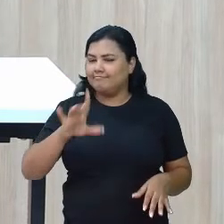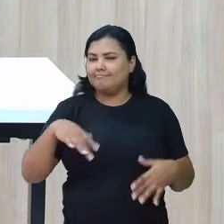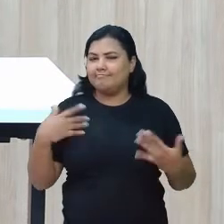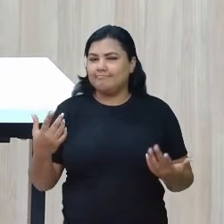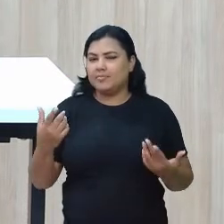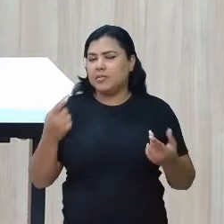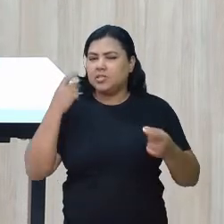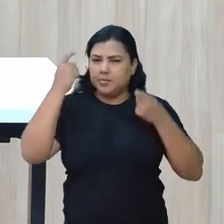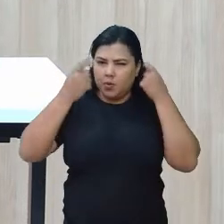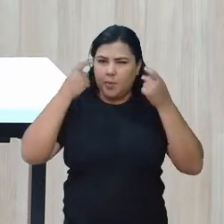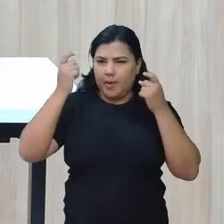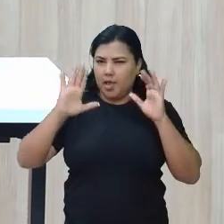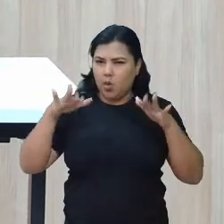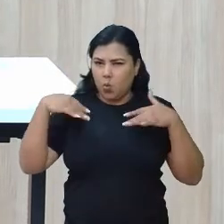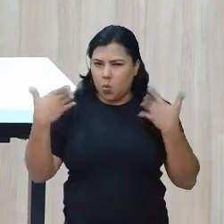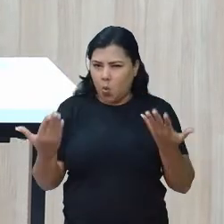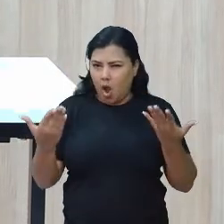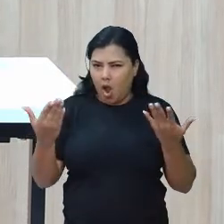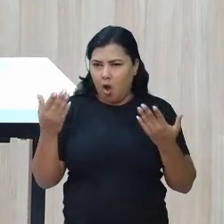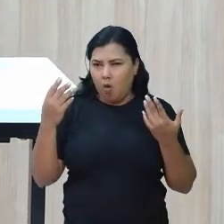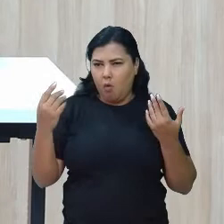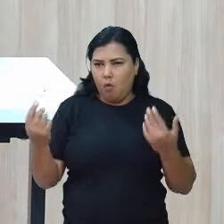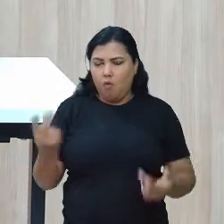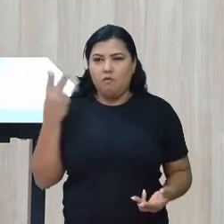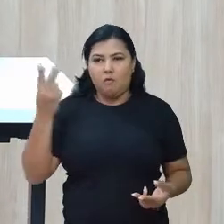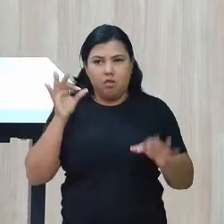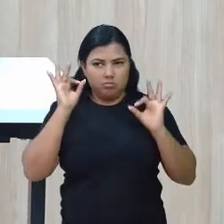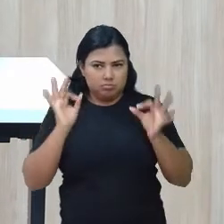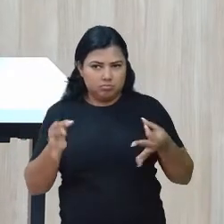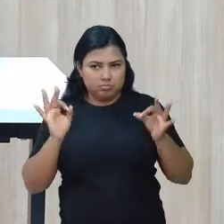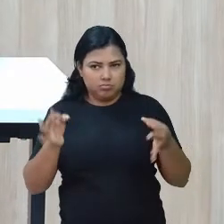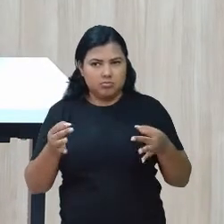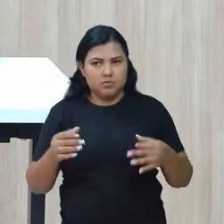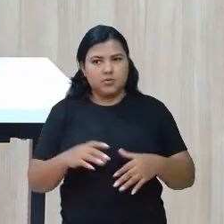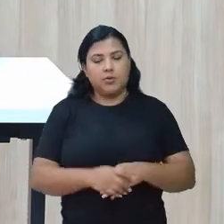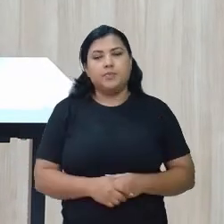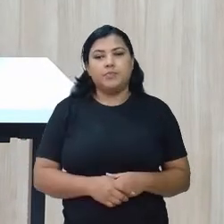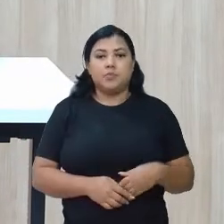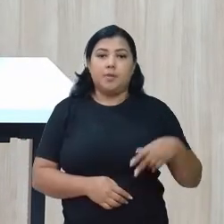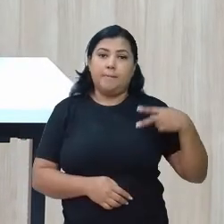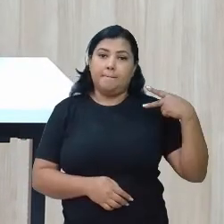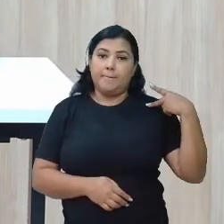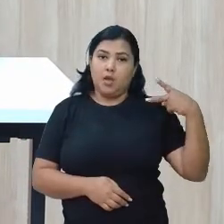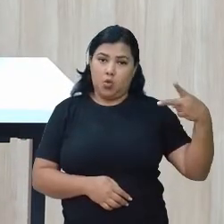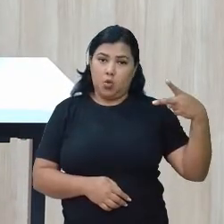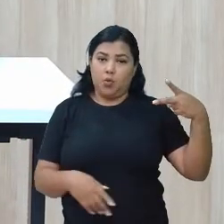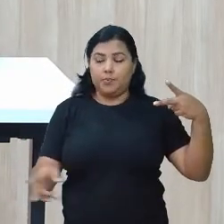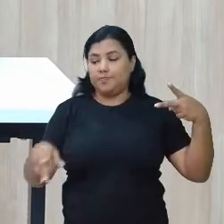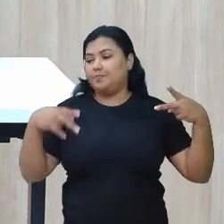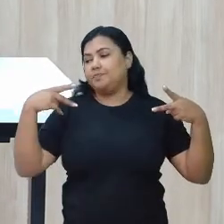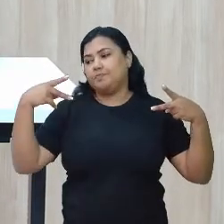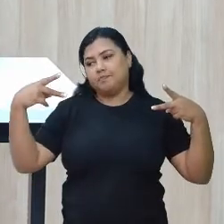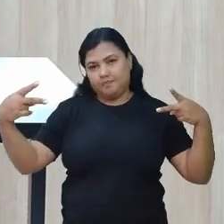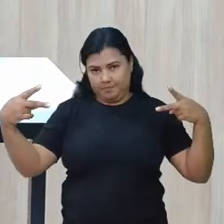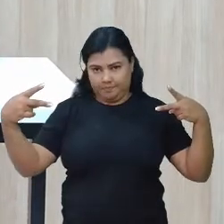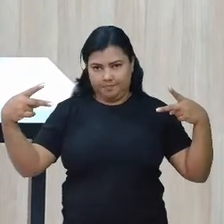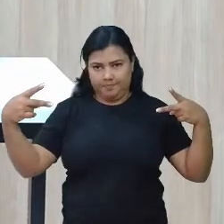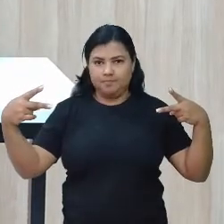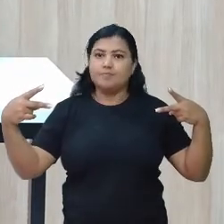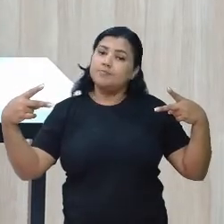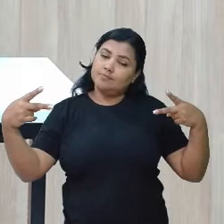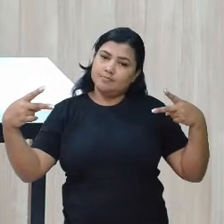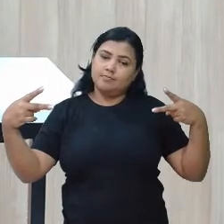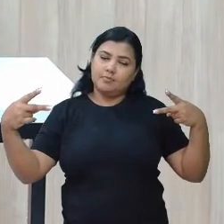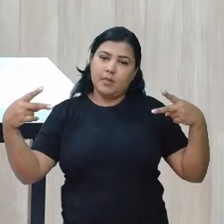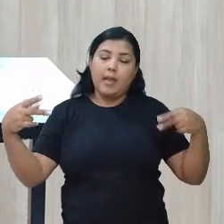gente se preocupar em qual é o valor exato, a gente simplesmente vai fazer a percepção do que é maior, do que é menor, ou